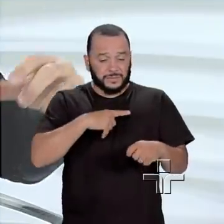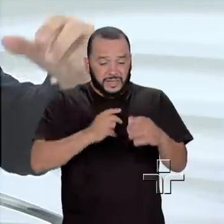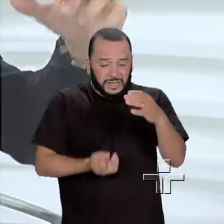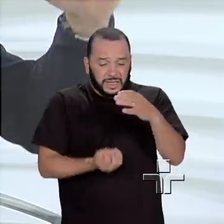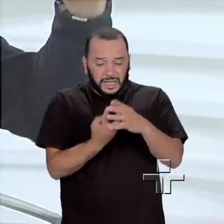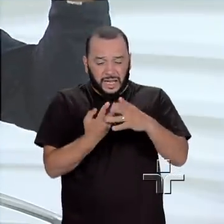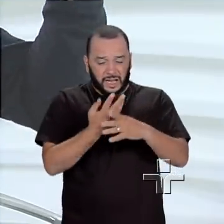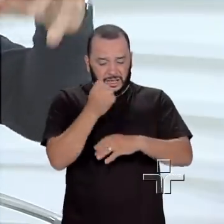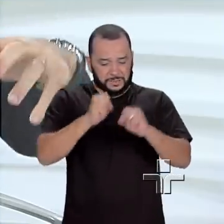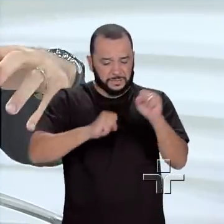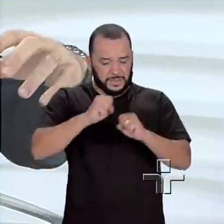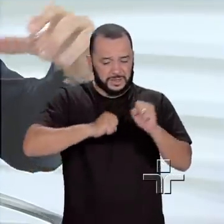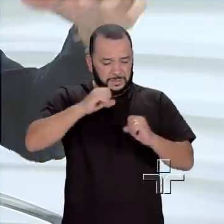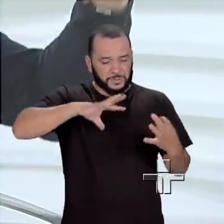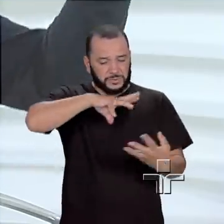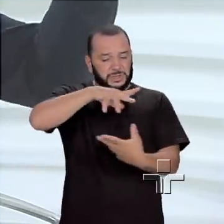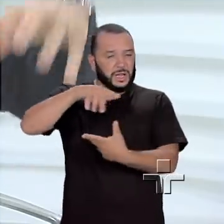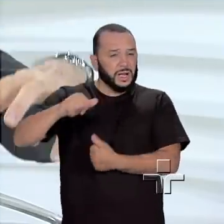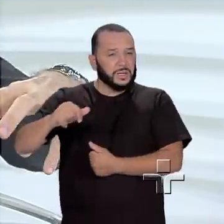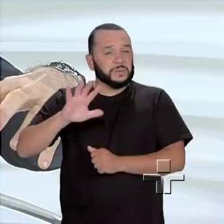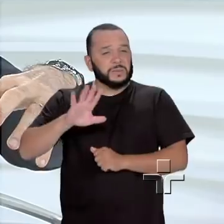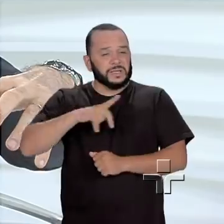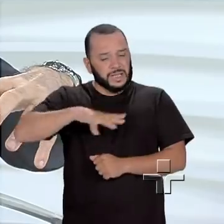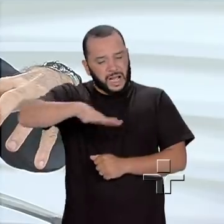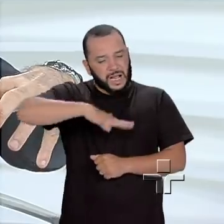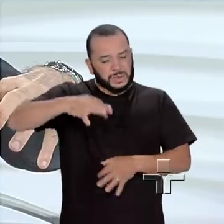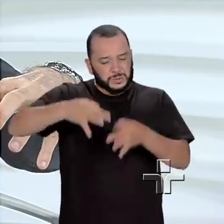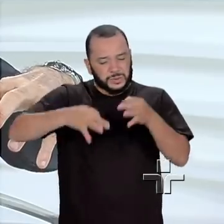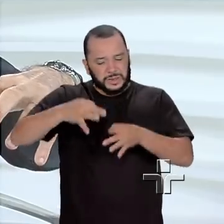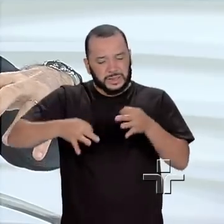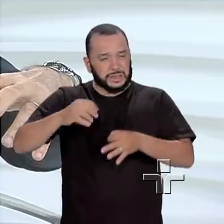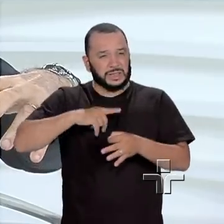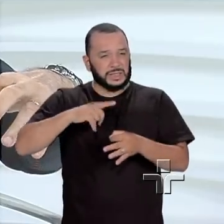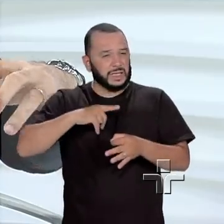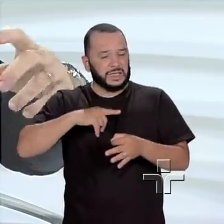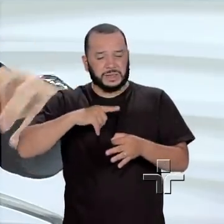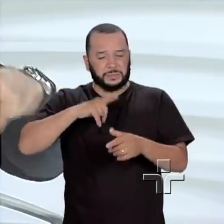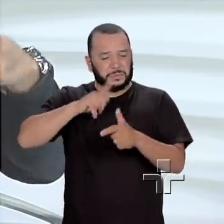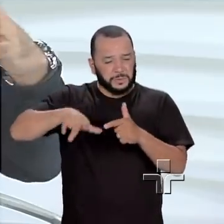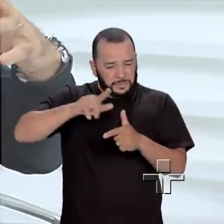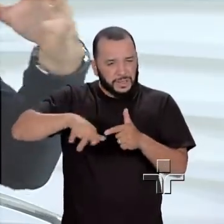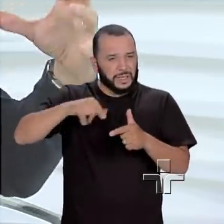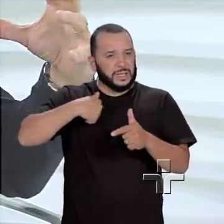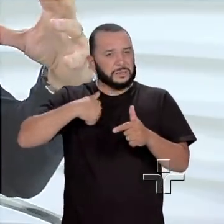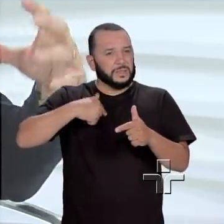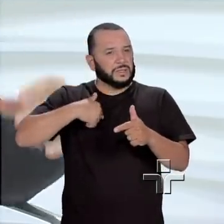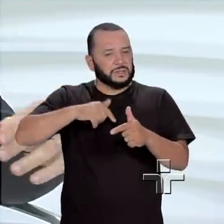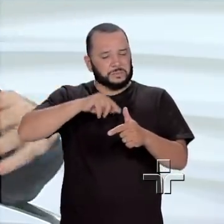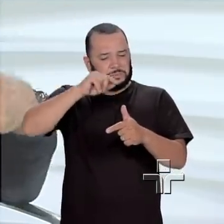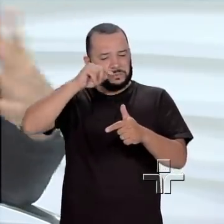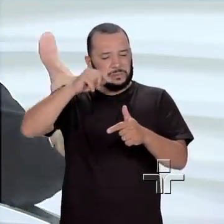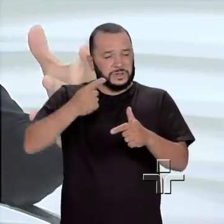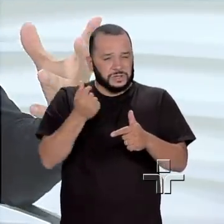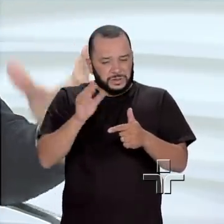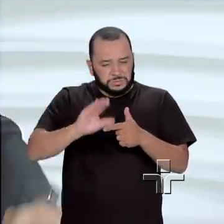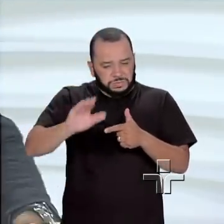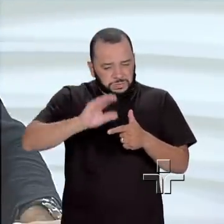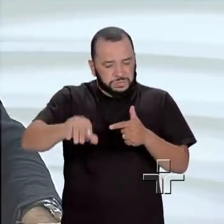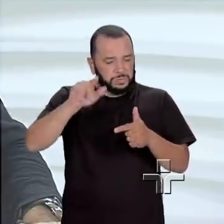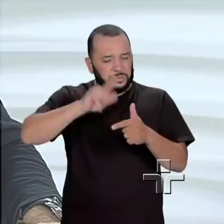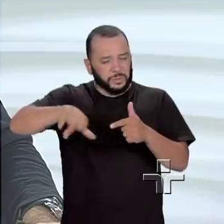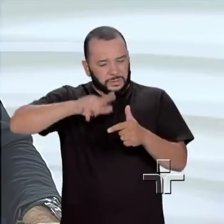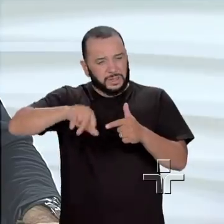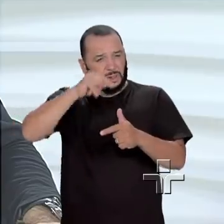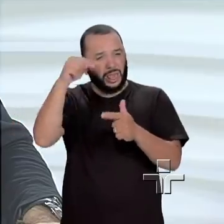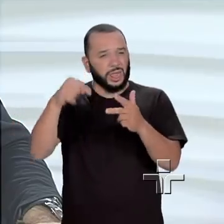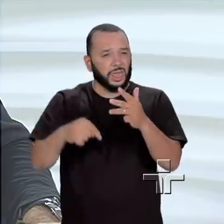insegurança jurídica, na complexidade e na escassez de capital no Brasil, quando você acaba de lidar com tudo isso, você perdeu o fôlego para